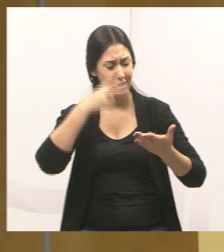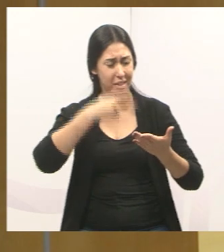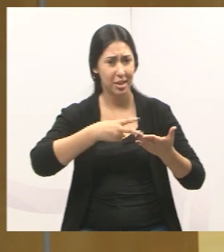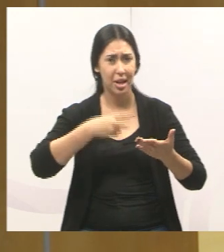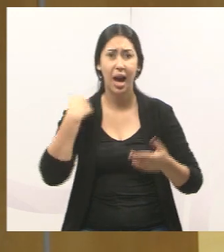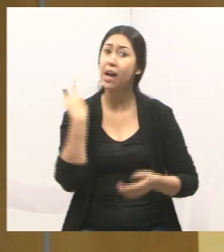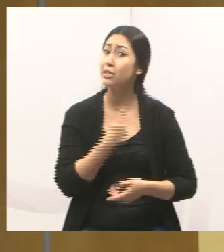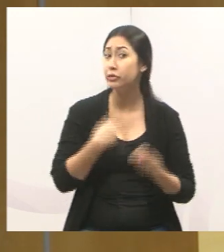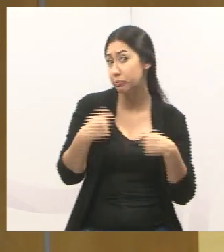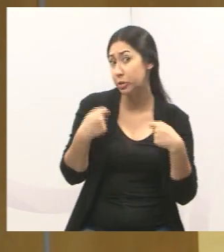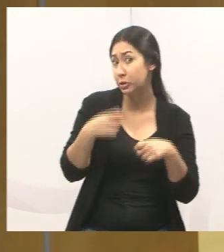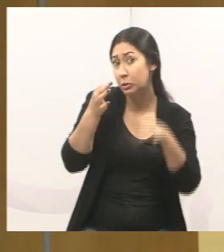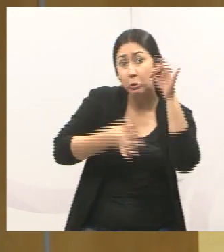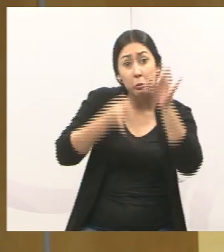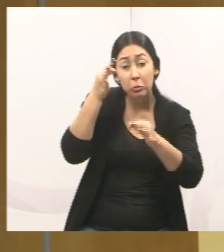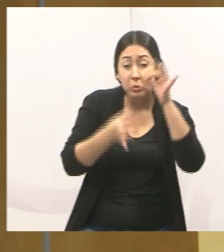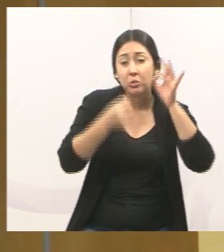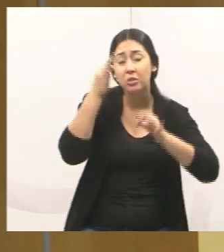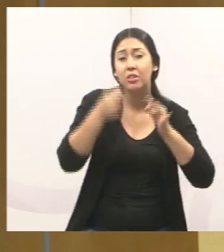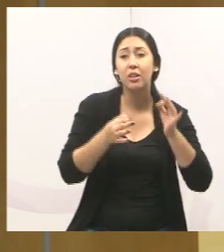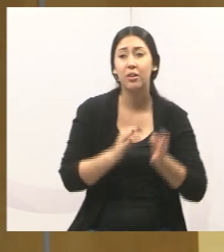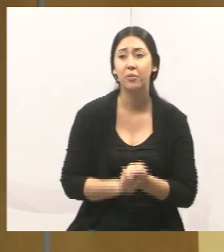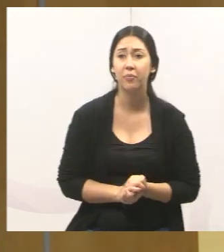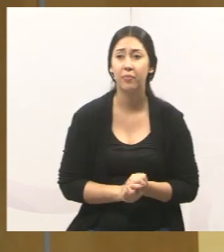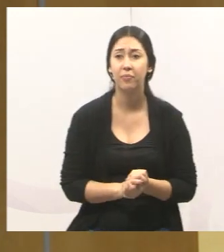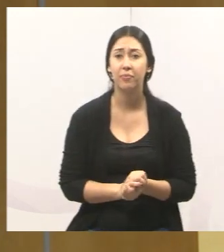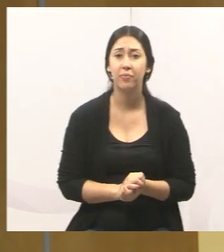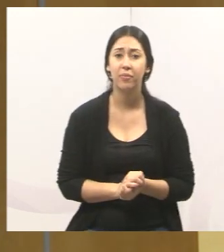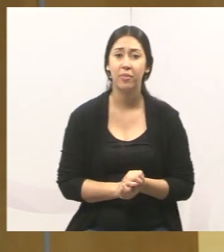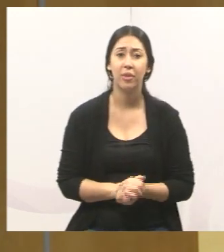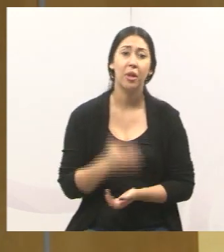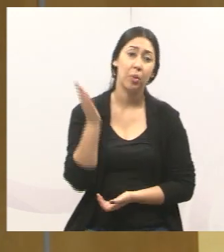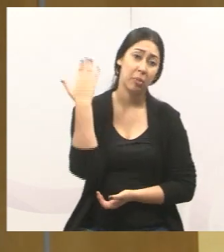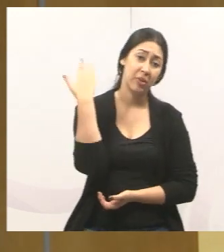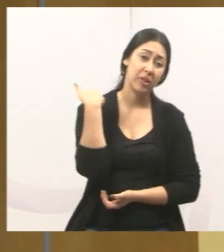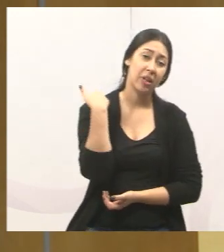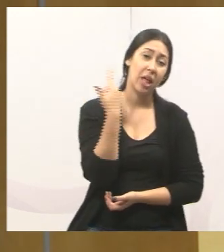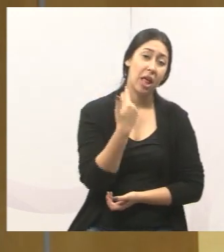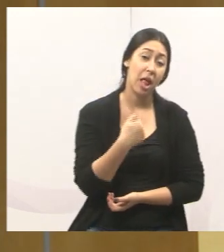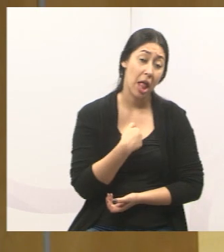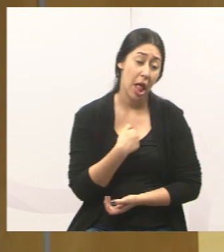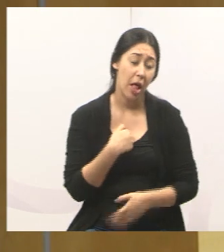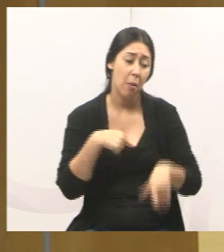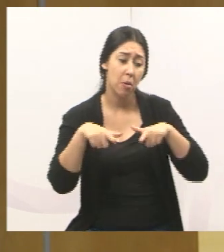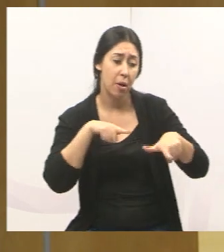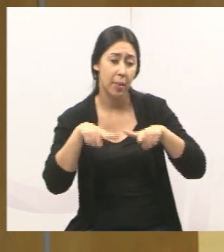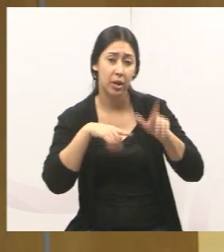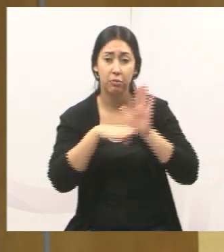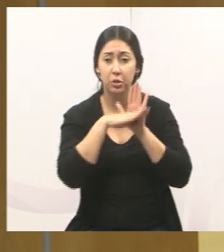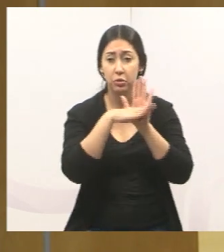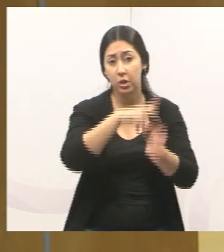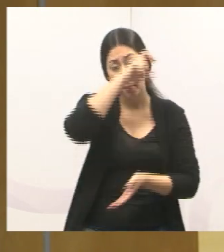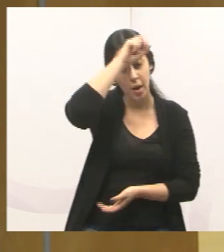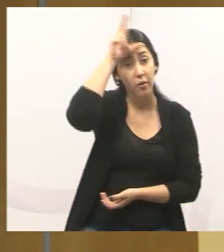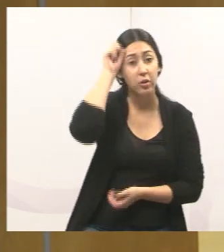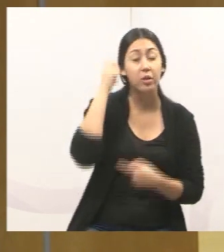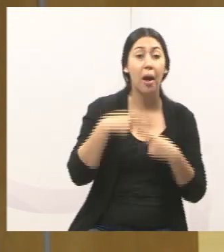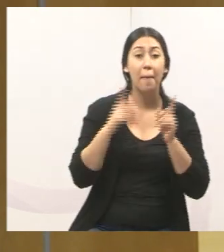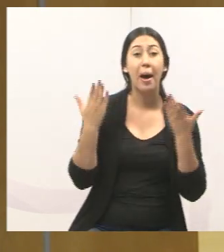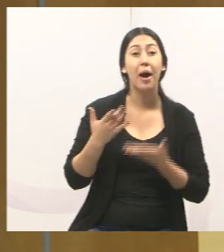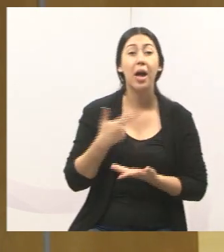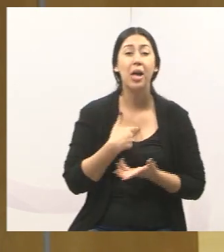julgador, né? Eu não estou mais numa situação que nem eu estava prestando serviço para a prefeitura, a convite do Hamilton, mas eu quero dizer assim, que talvez ele